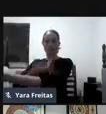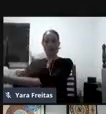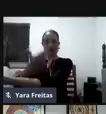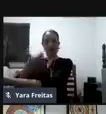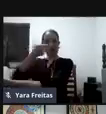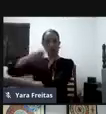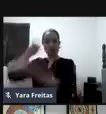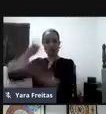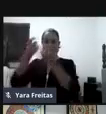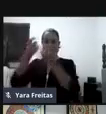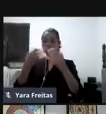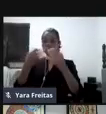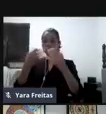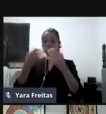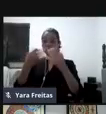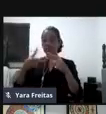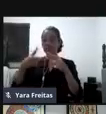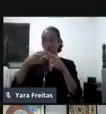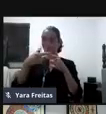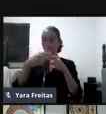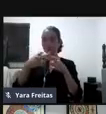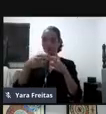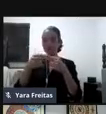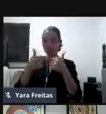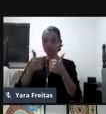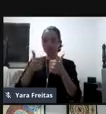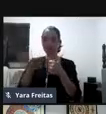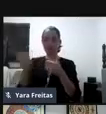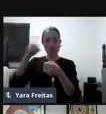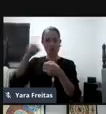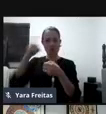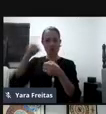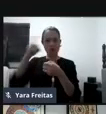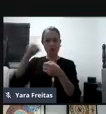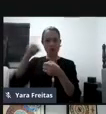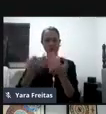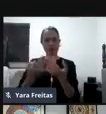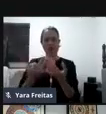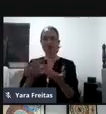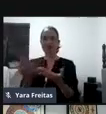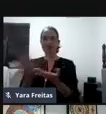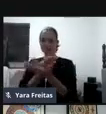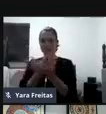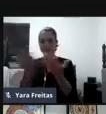novamente, porque começou a cair, né? Vocês...